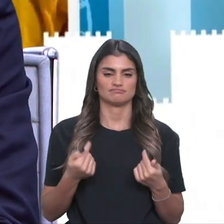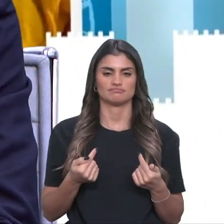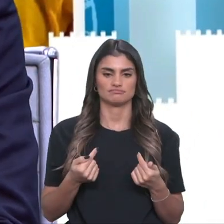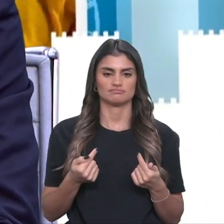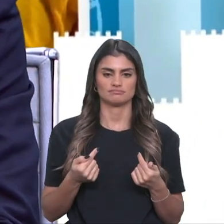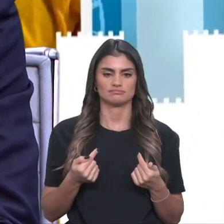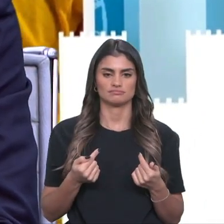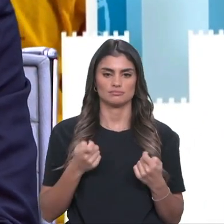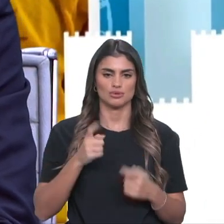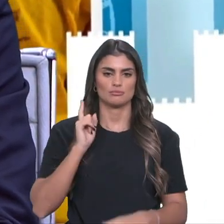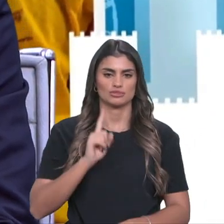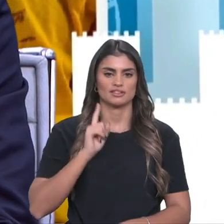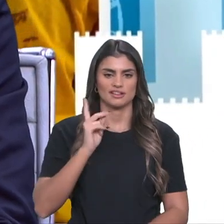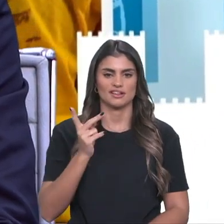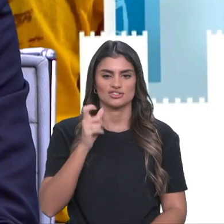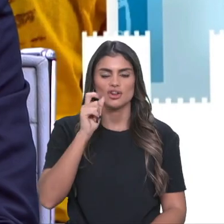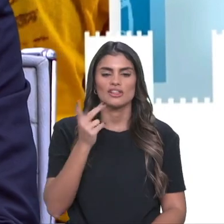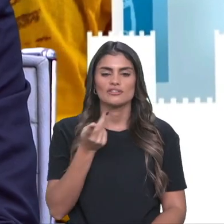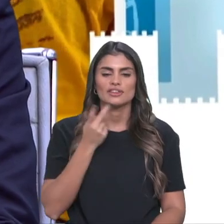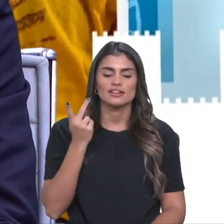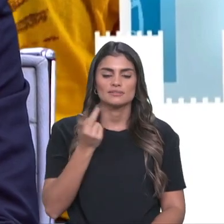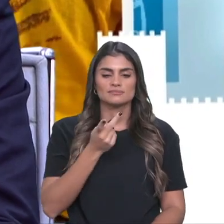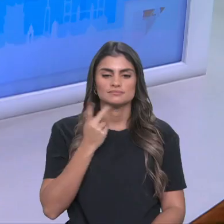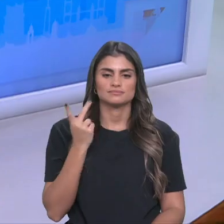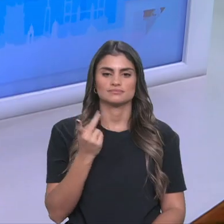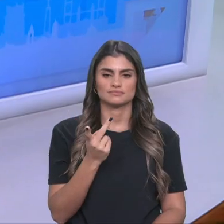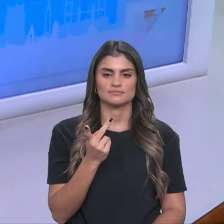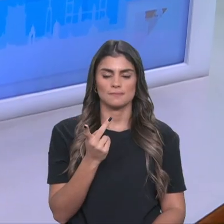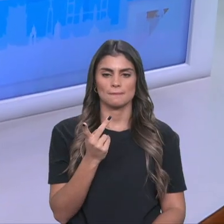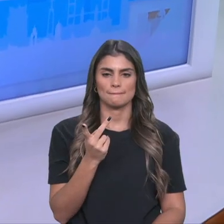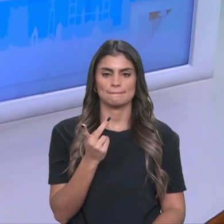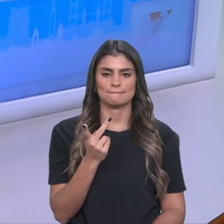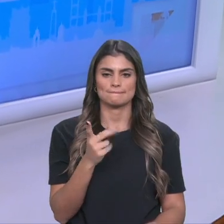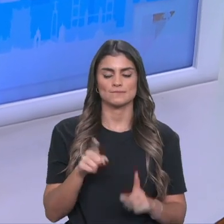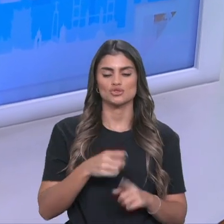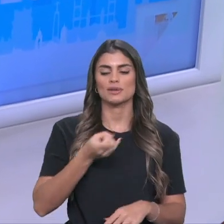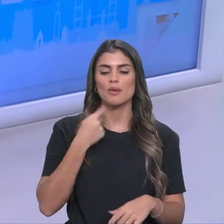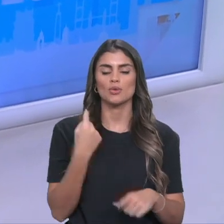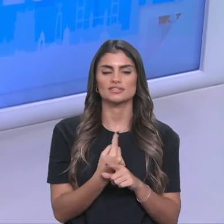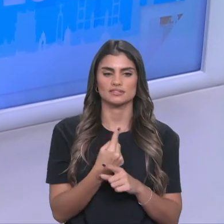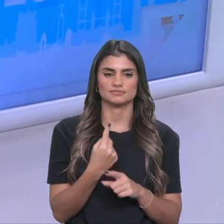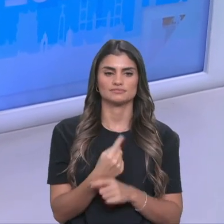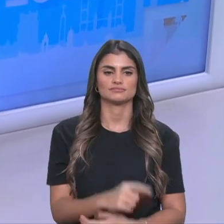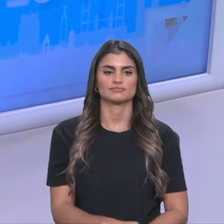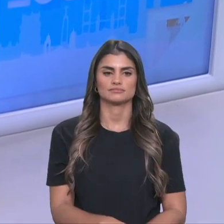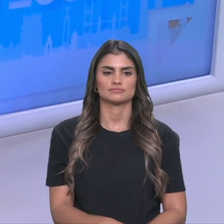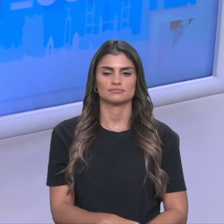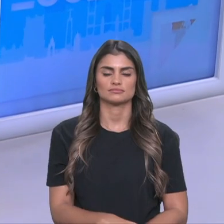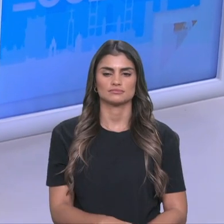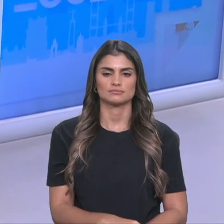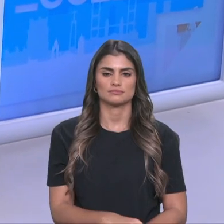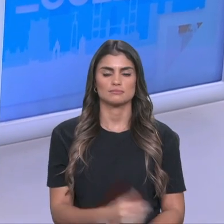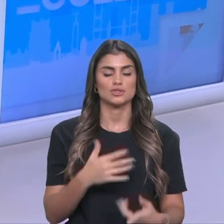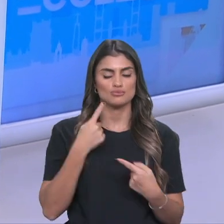pouco relevante a minha biografia num sentido de explicar alguma coisa. Mas dá a conhecer uma experiência pessoal. A ideia,